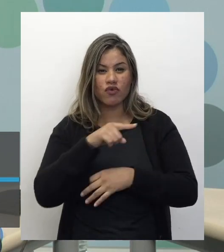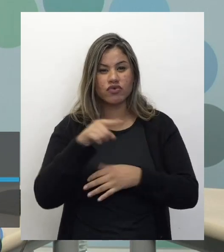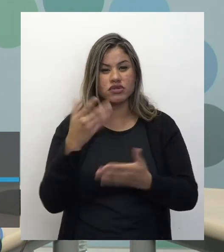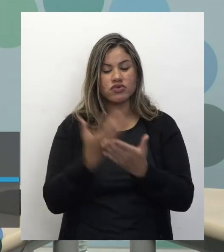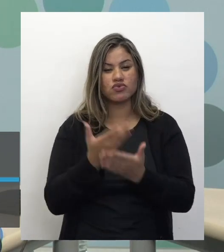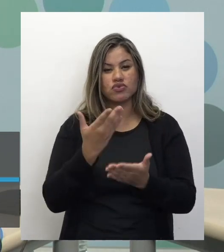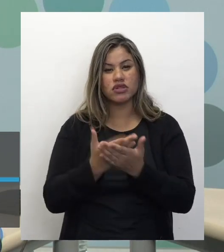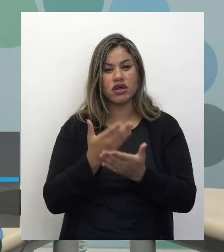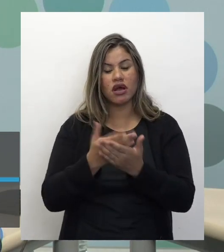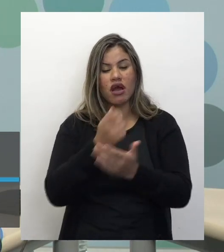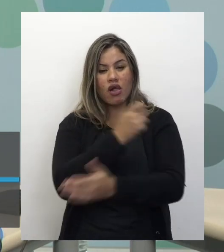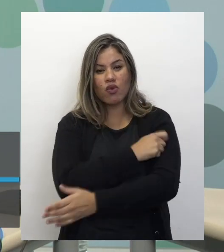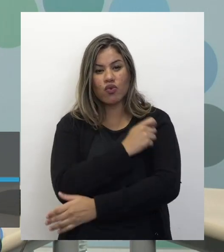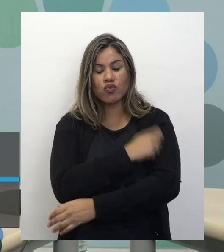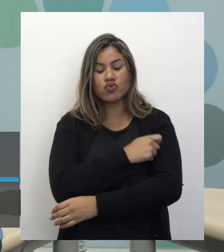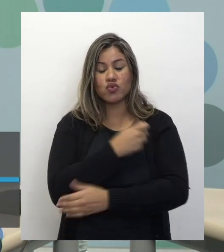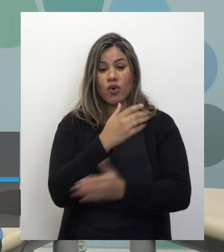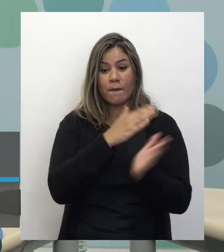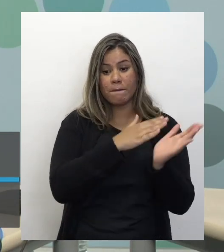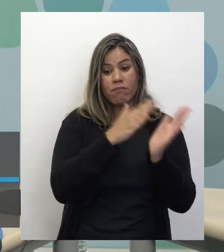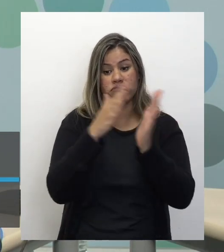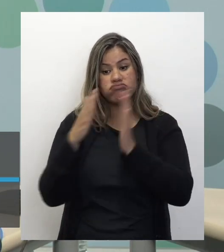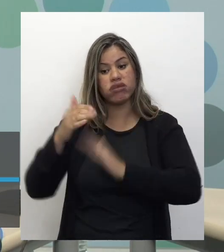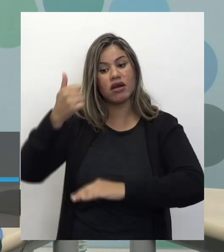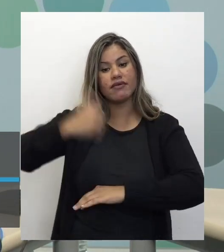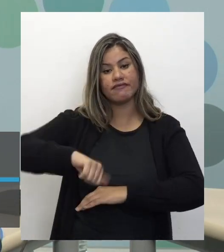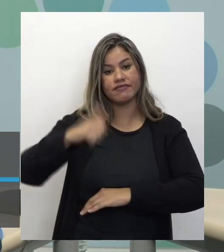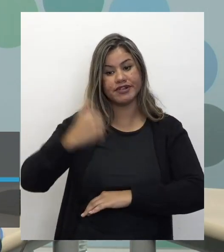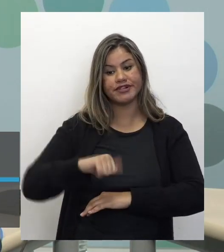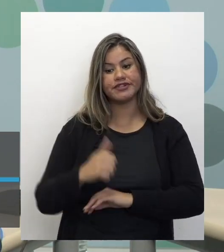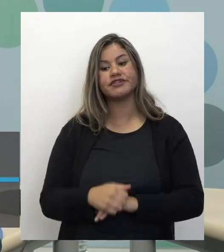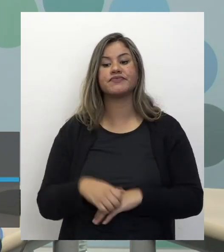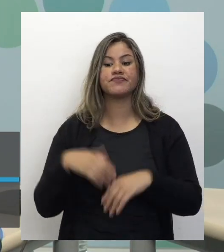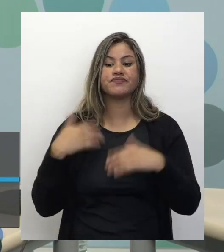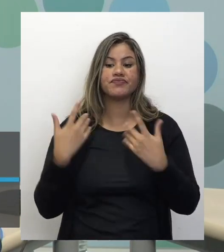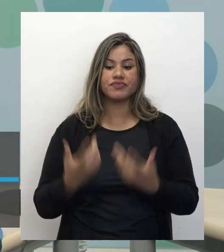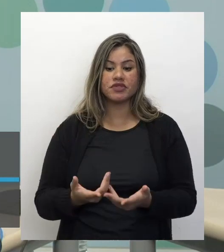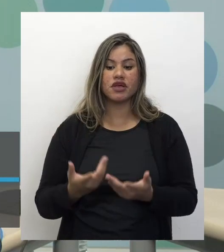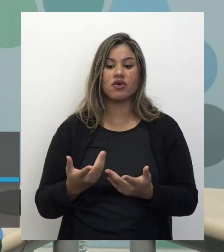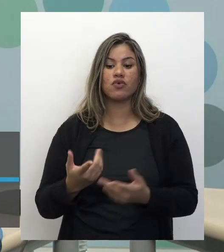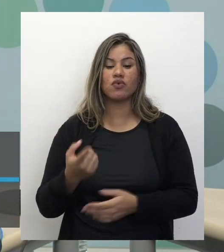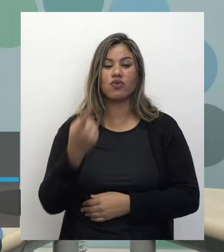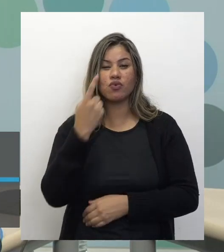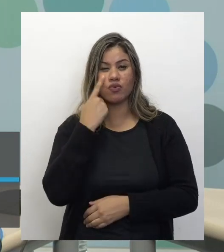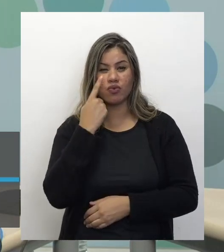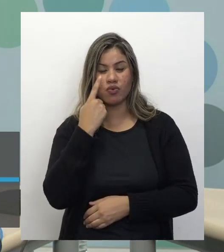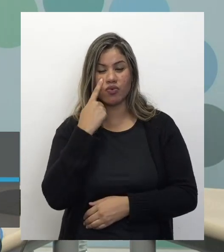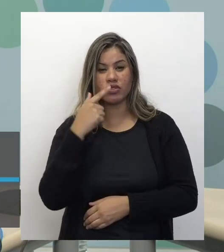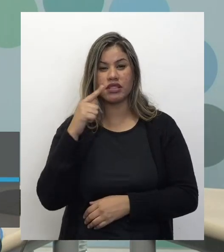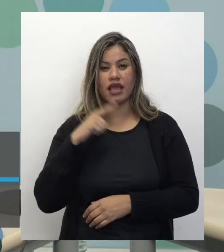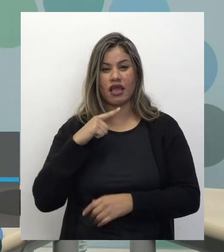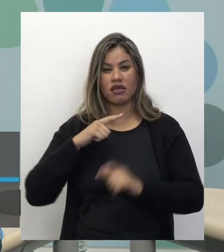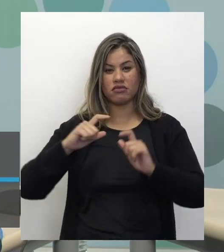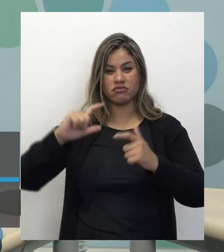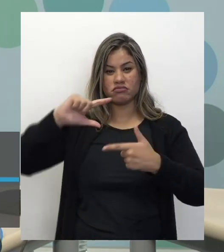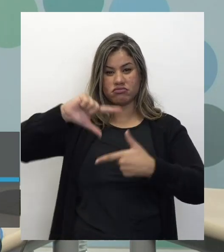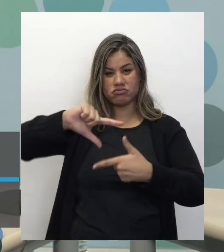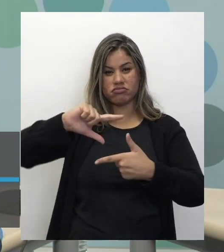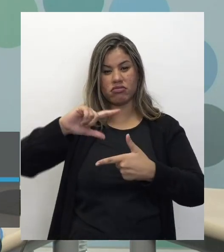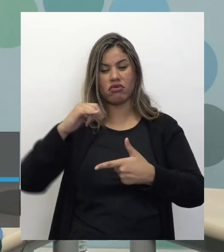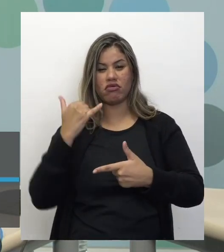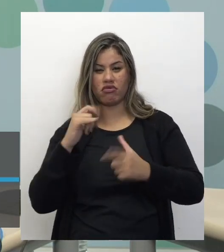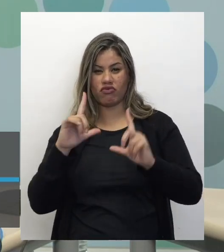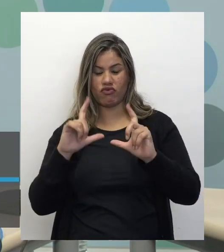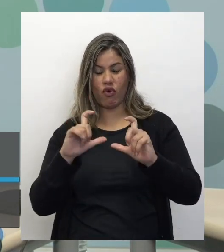estudante, vai avaliar as nossas aulas do Centro de Mídias. Então, vai aparecer aí na tela para vocês um QR Code e um código,